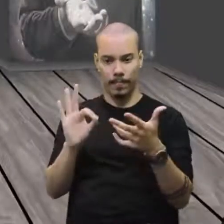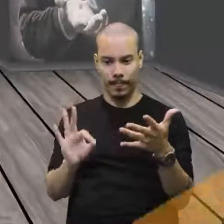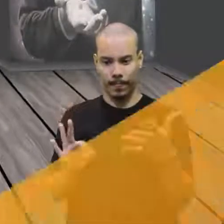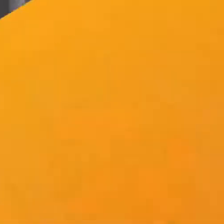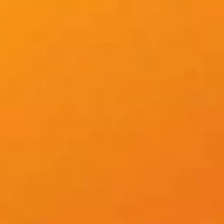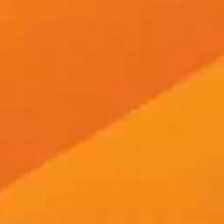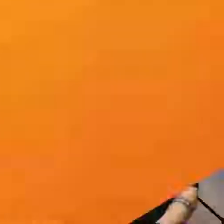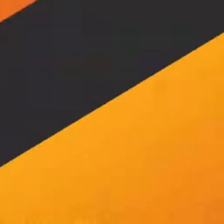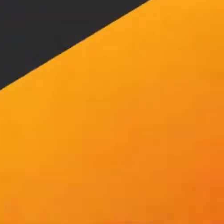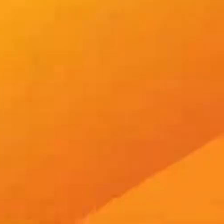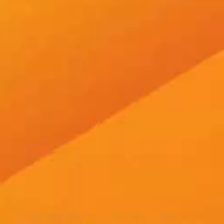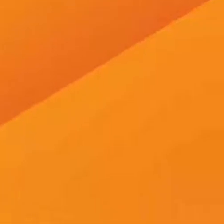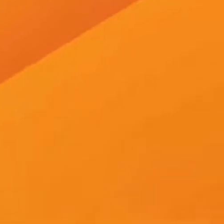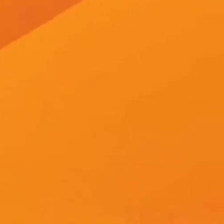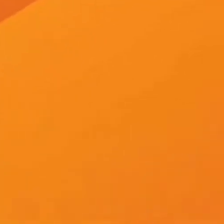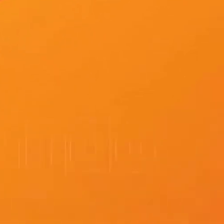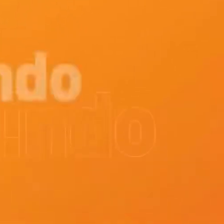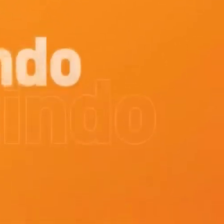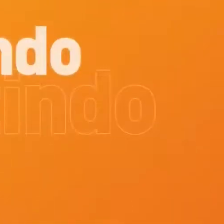mais.